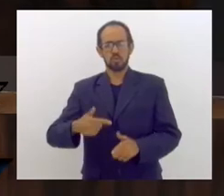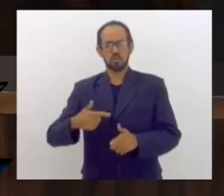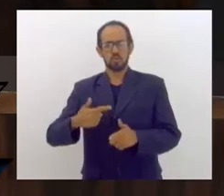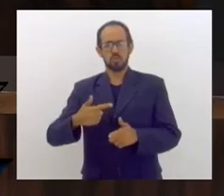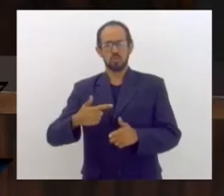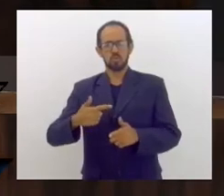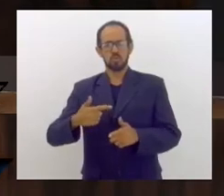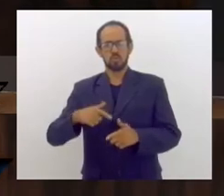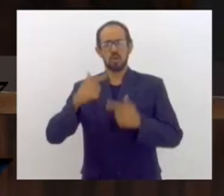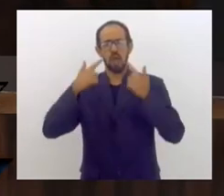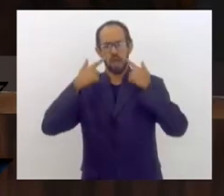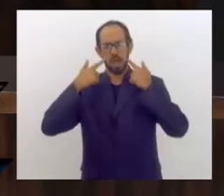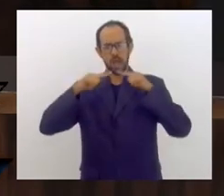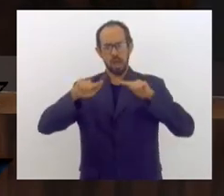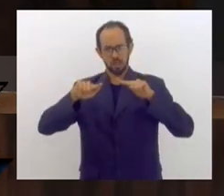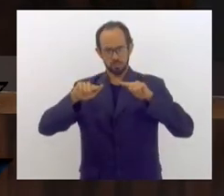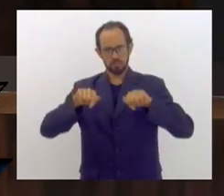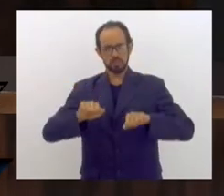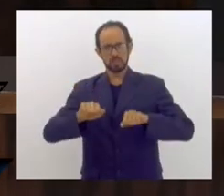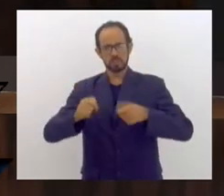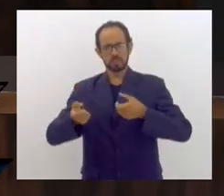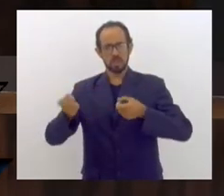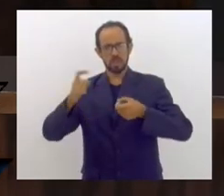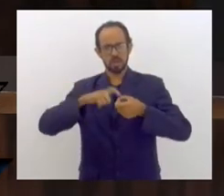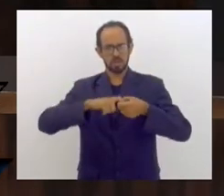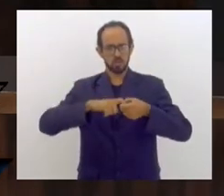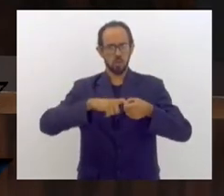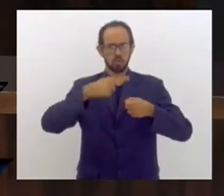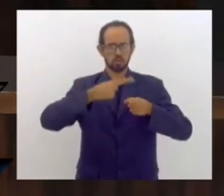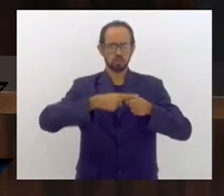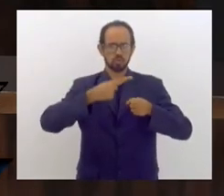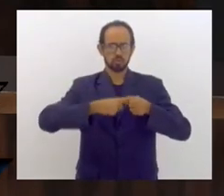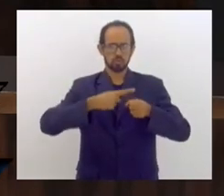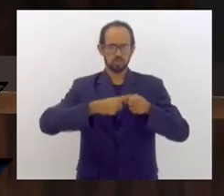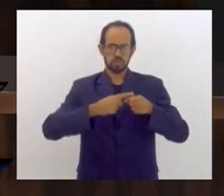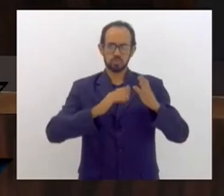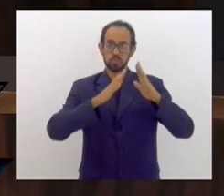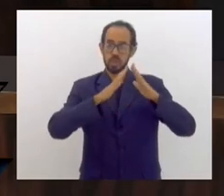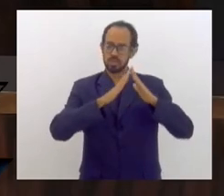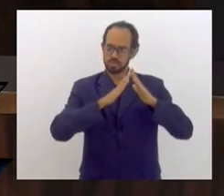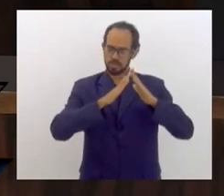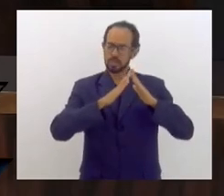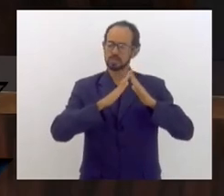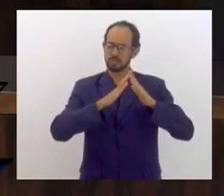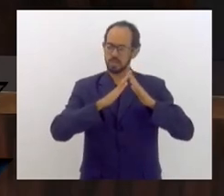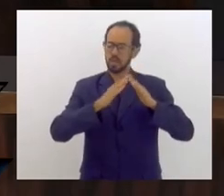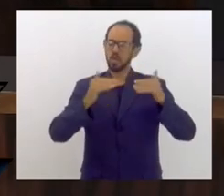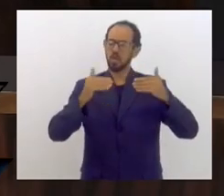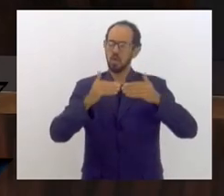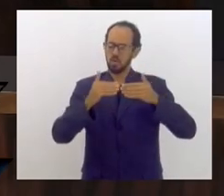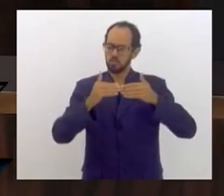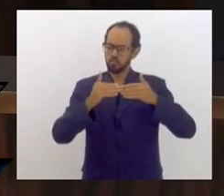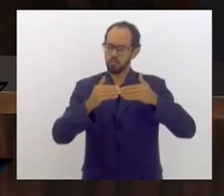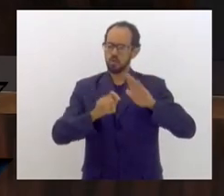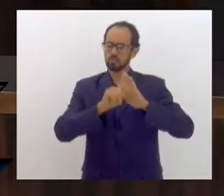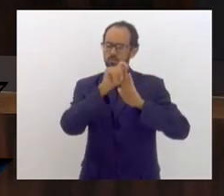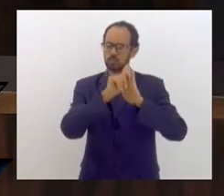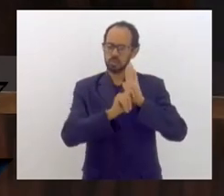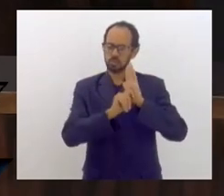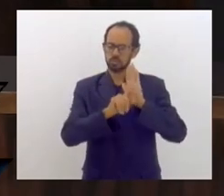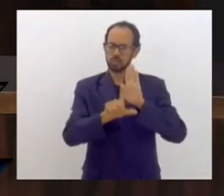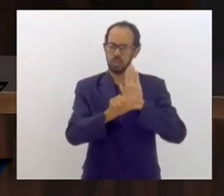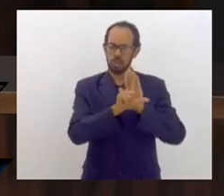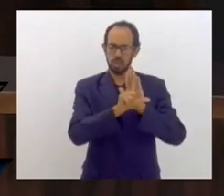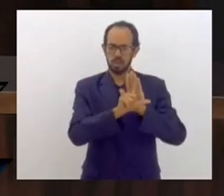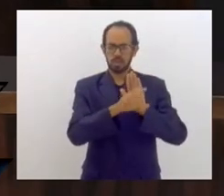molestias graves aos seus municípios de residência, na forma que menciona. Pareceres